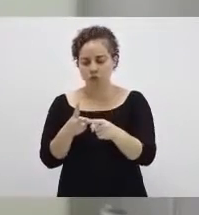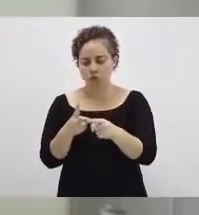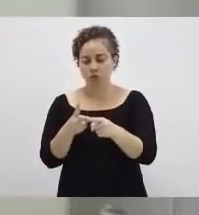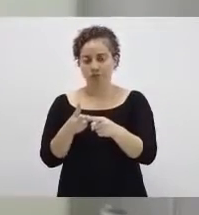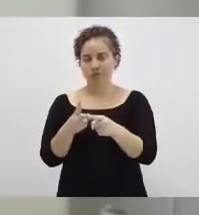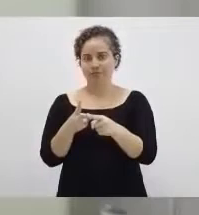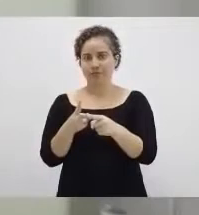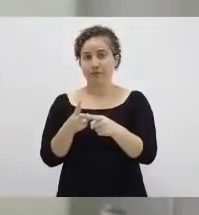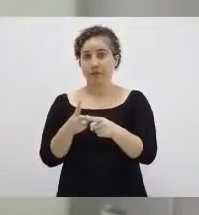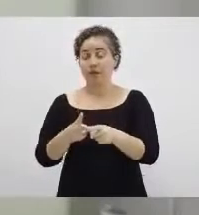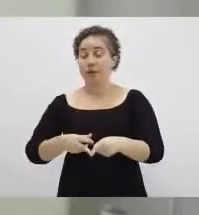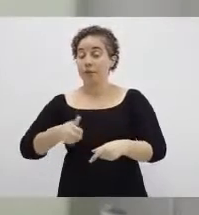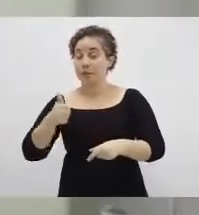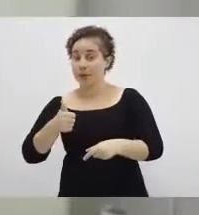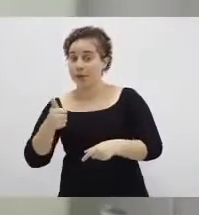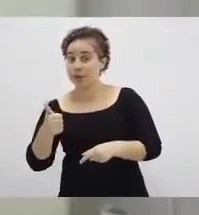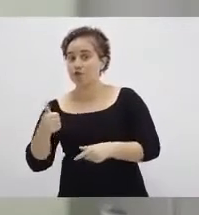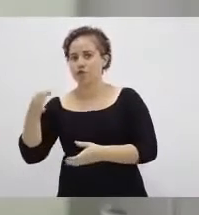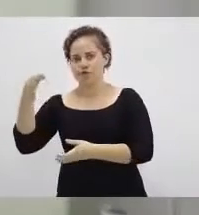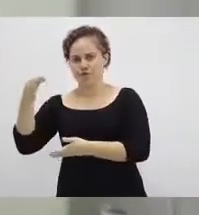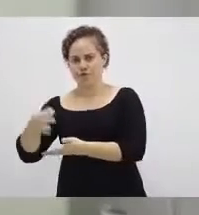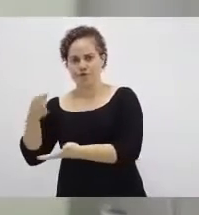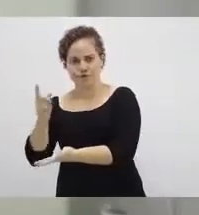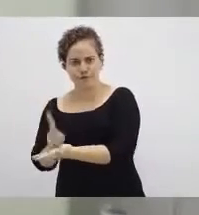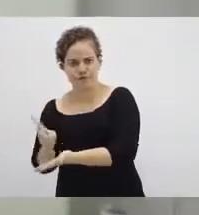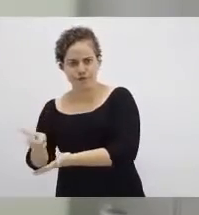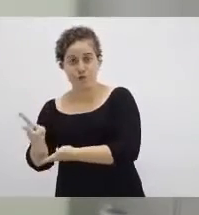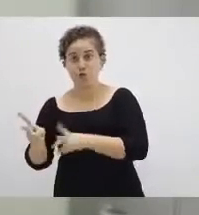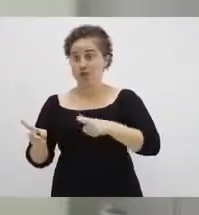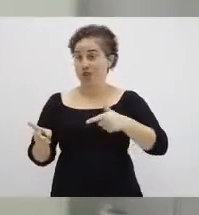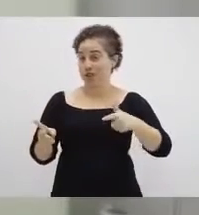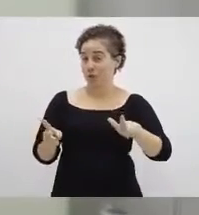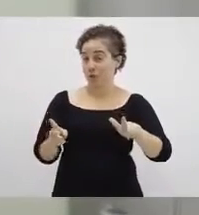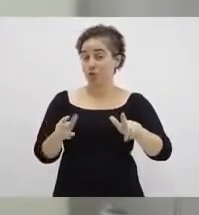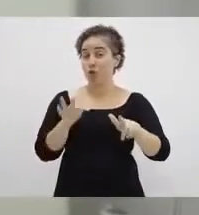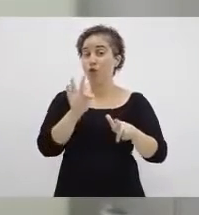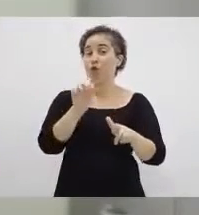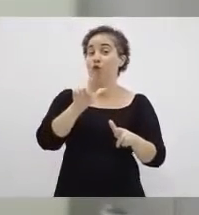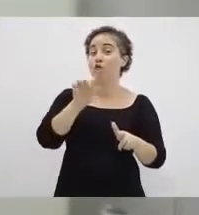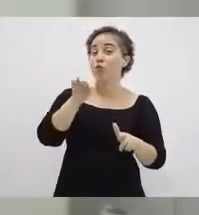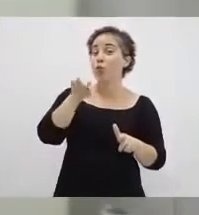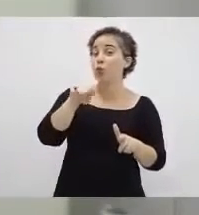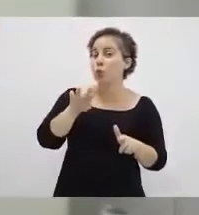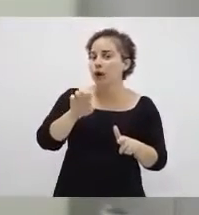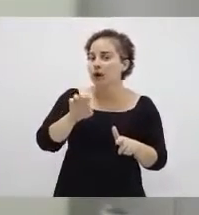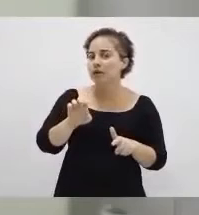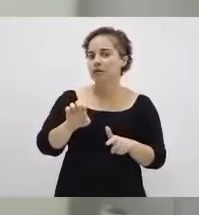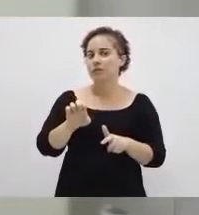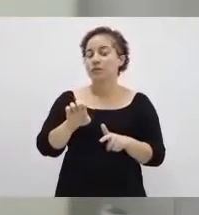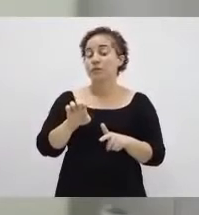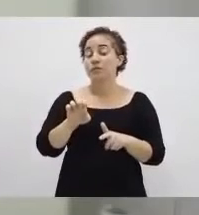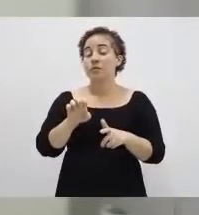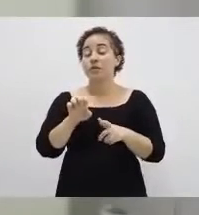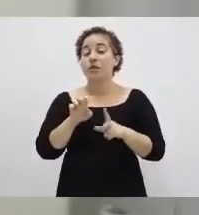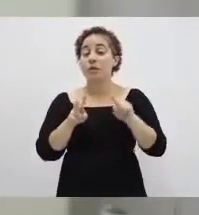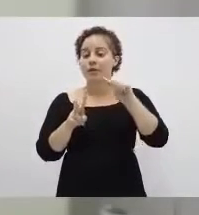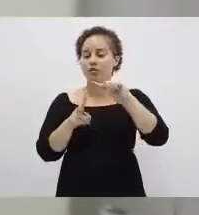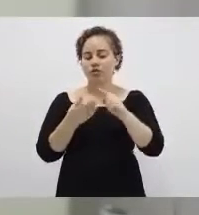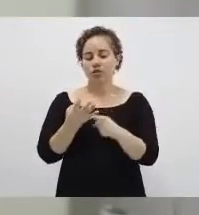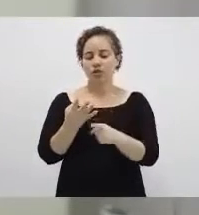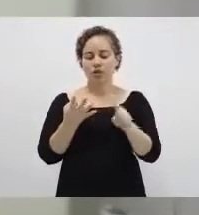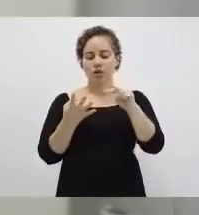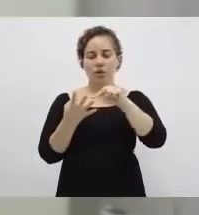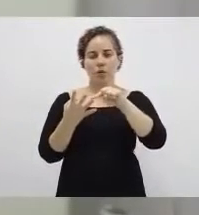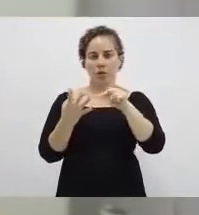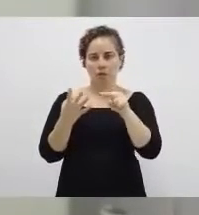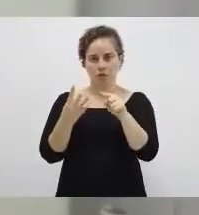extremos. De um lado, o câmbio fixo, do outro lado, o câmbio flutuante. Mas existem dois sistemas